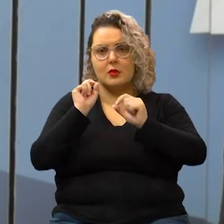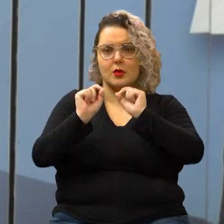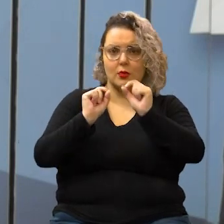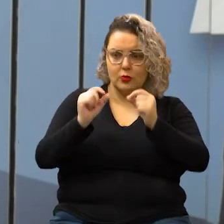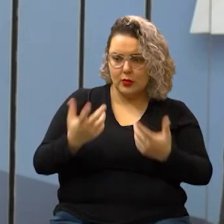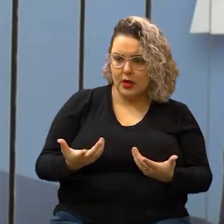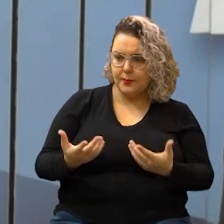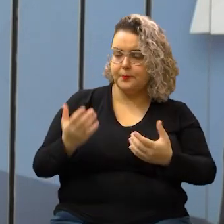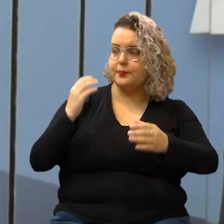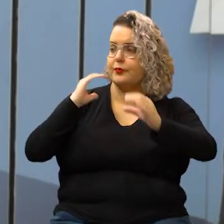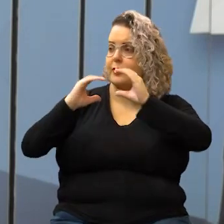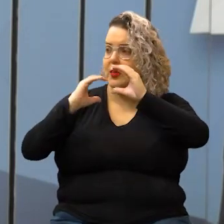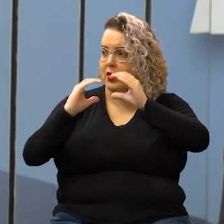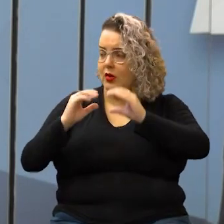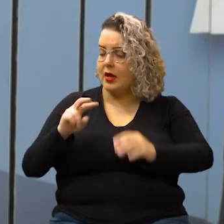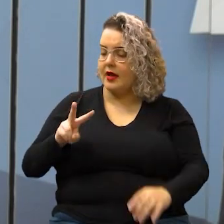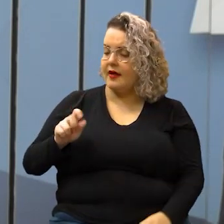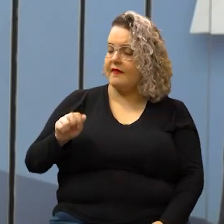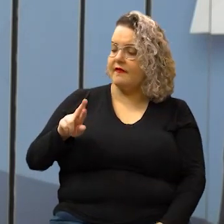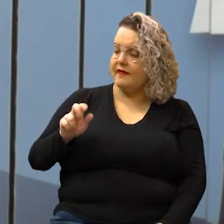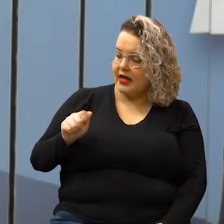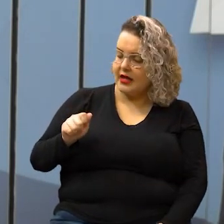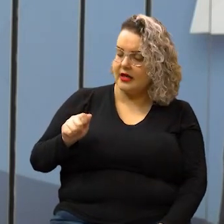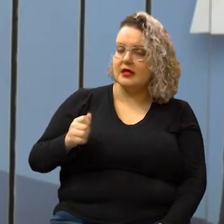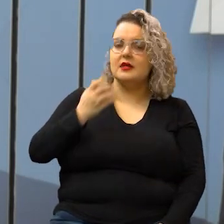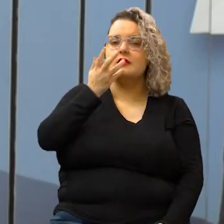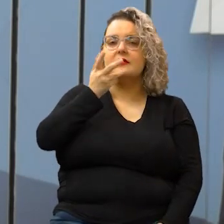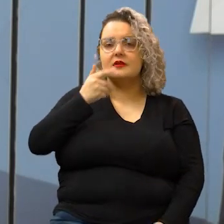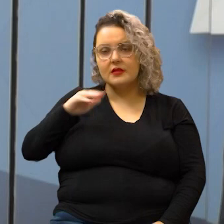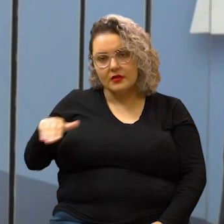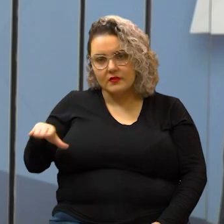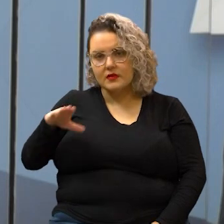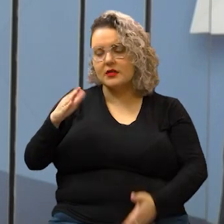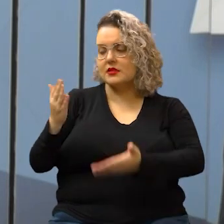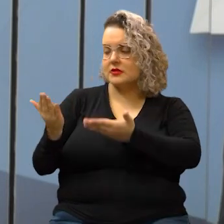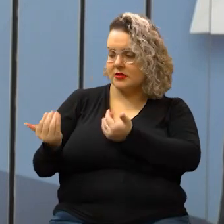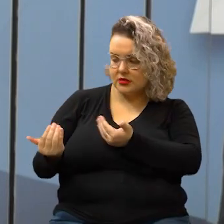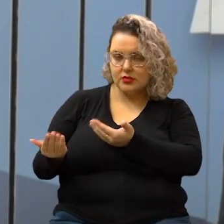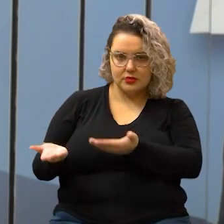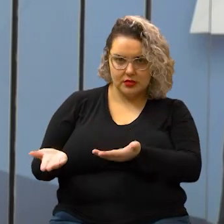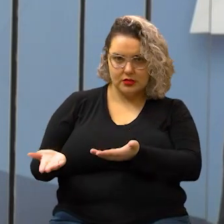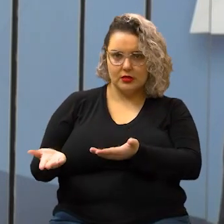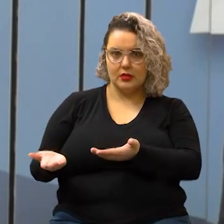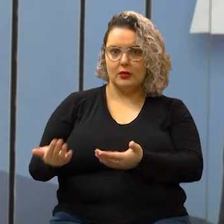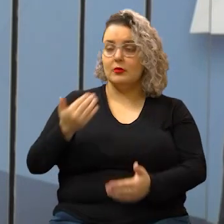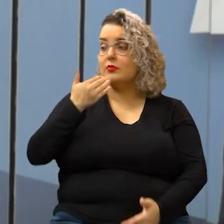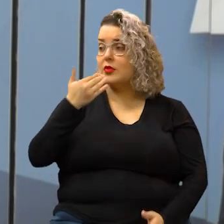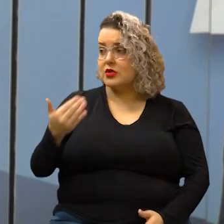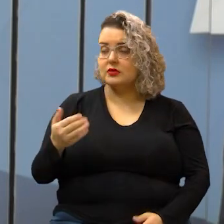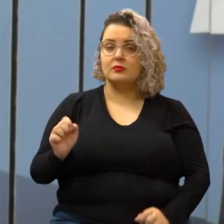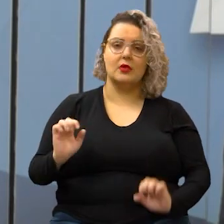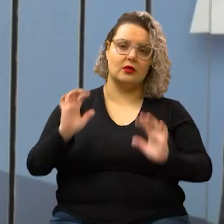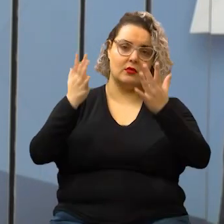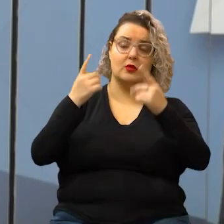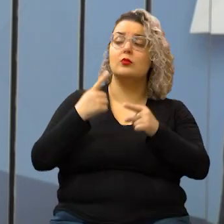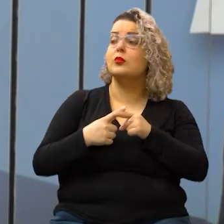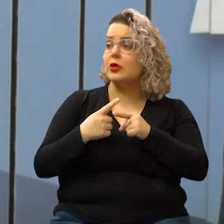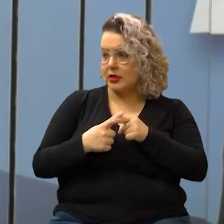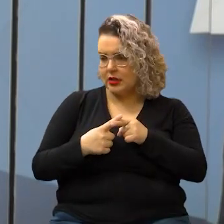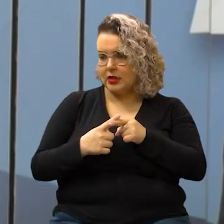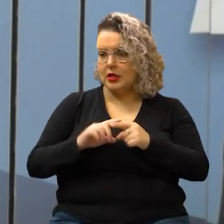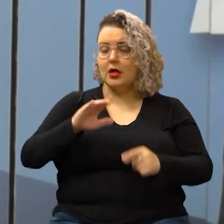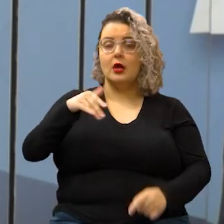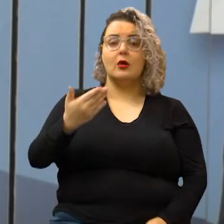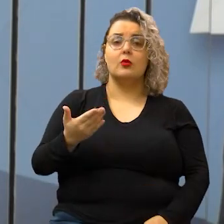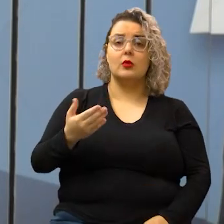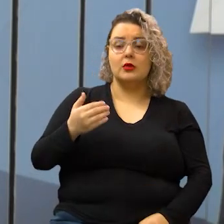se comunicar à Vara da Infância e da Juventude, solicitar esse alvará para o evento. Por quê? Porque ao encaminhar